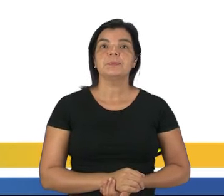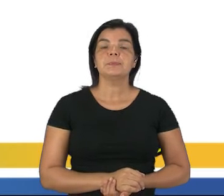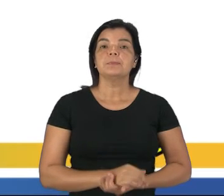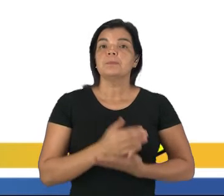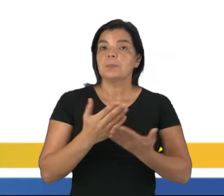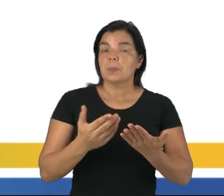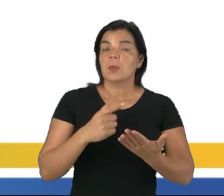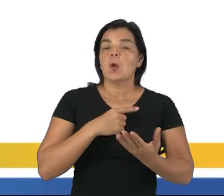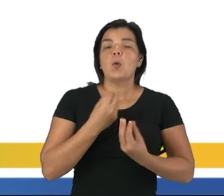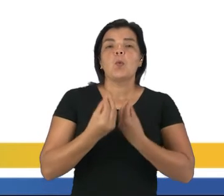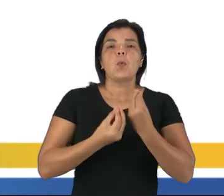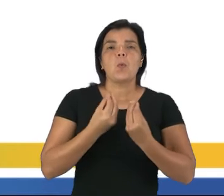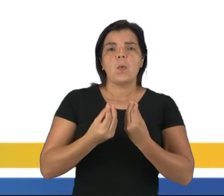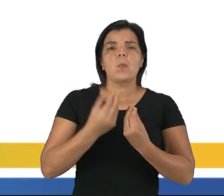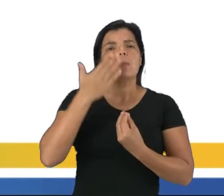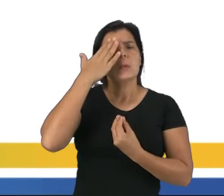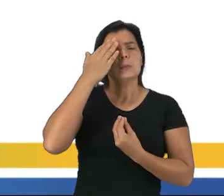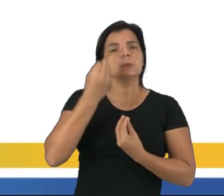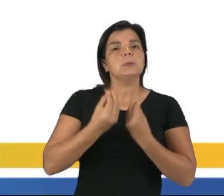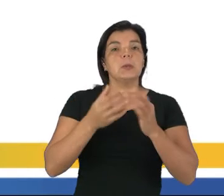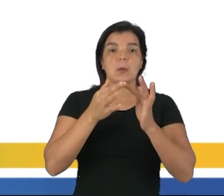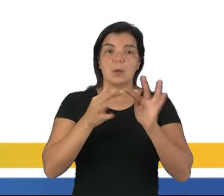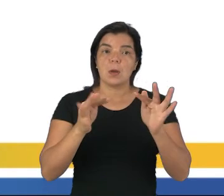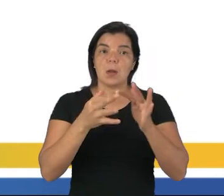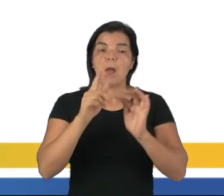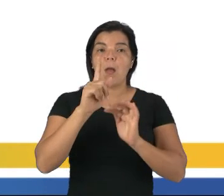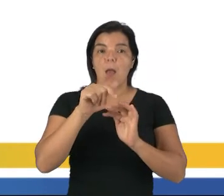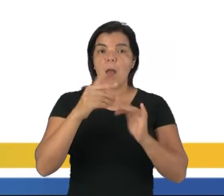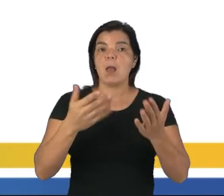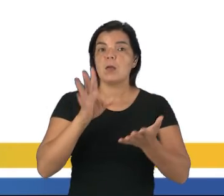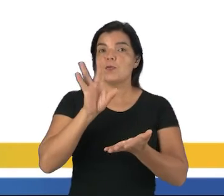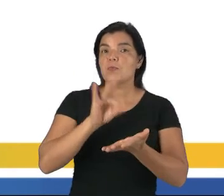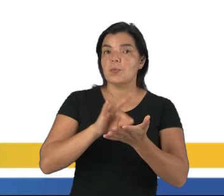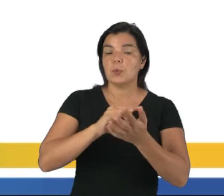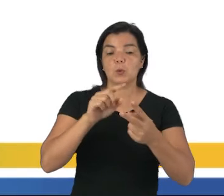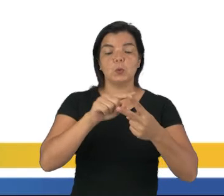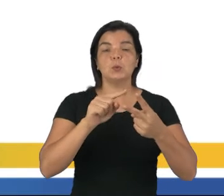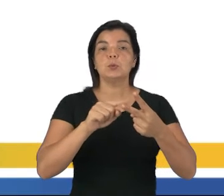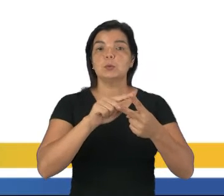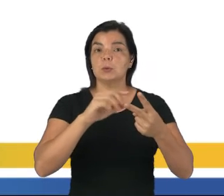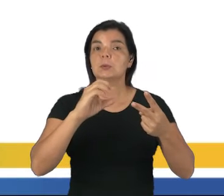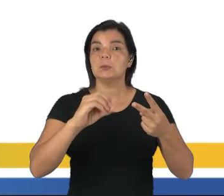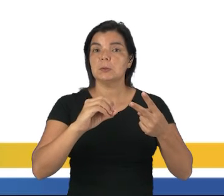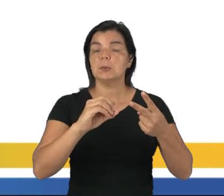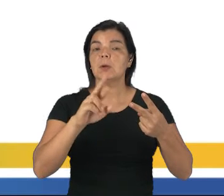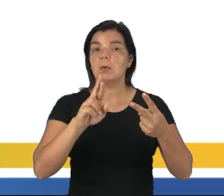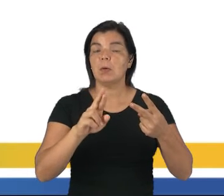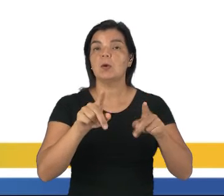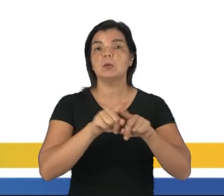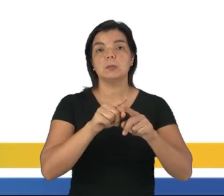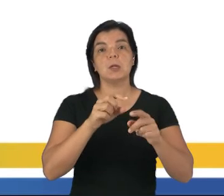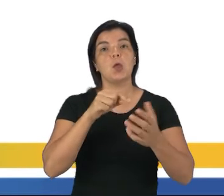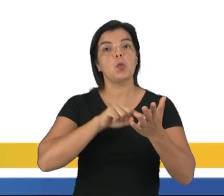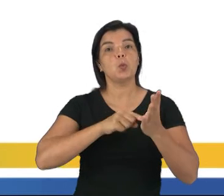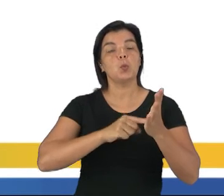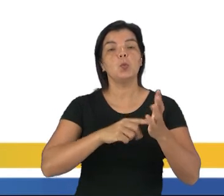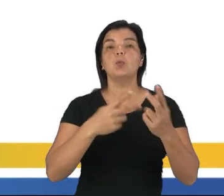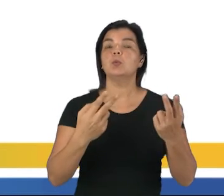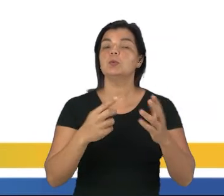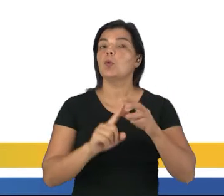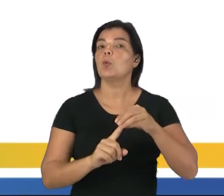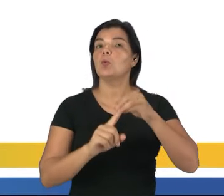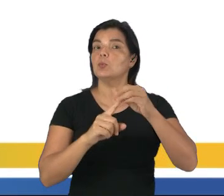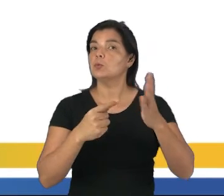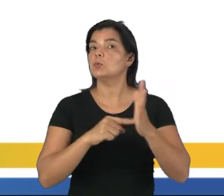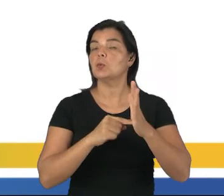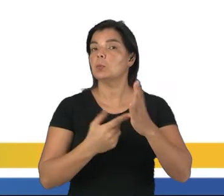E aí, como é que eu faço para saber se a função ela tem realmente dois zeros reais, se ela vai tocar em dois pontos, se ela vai tocar num único ponto,